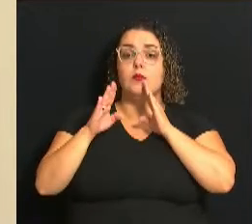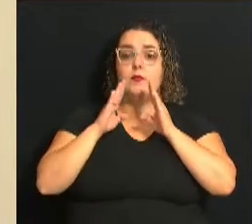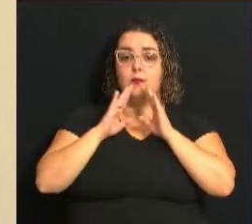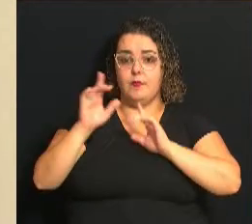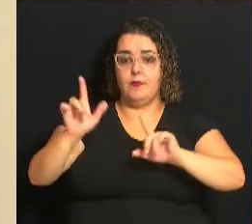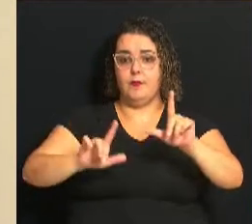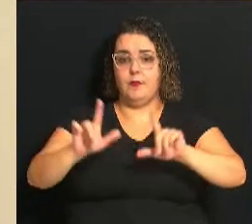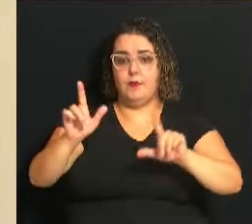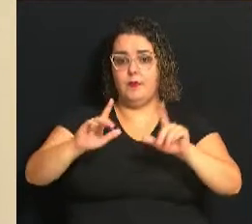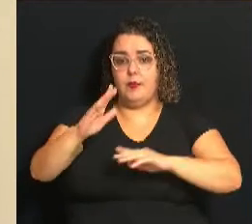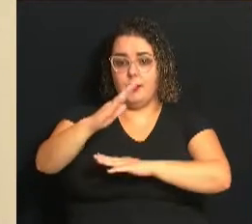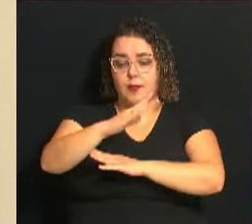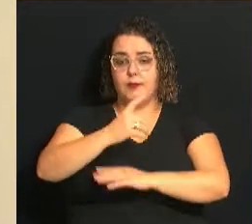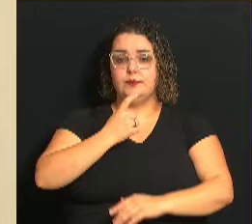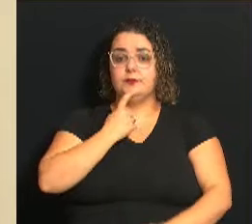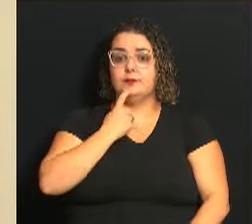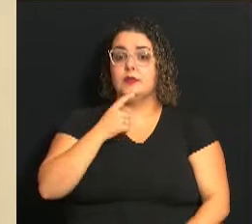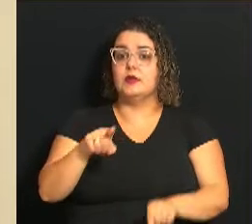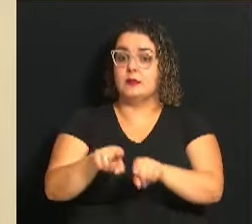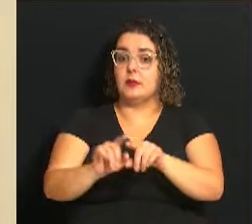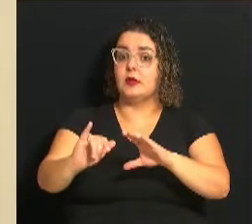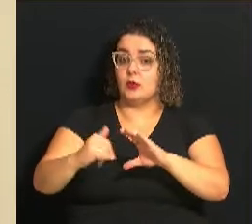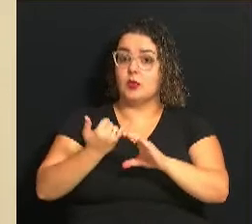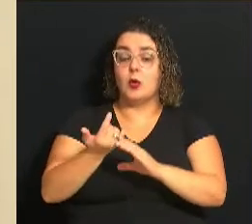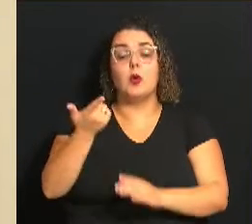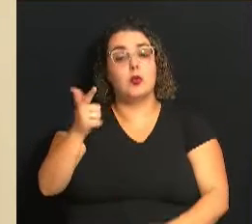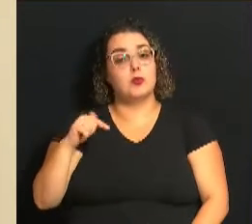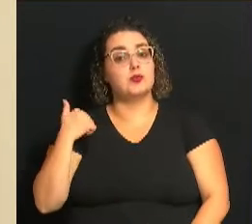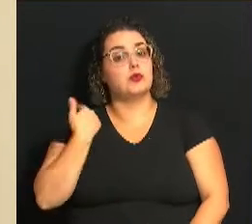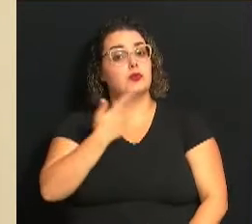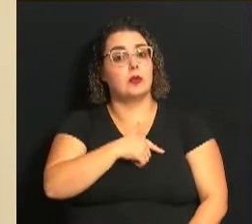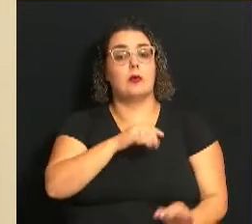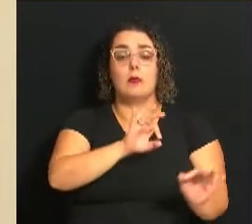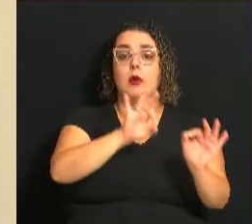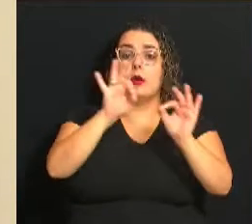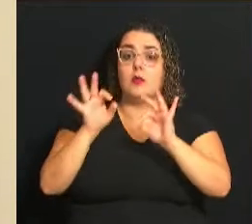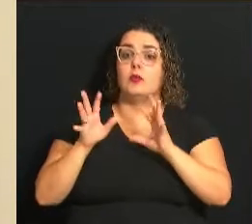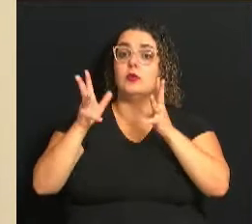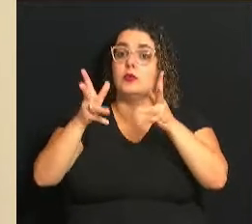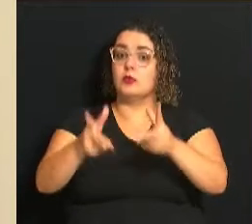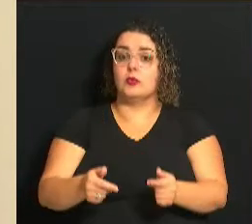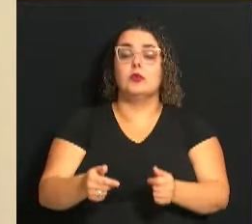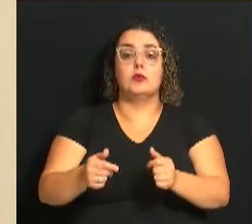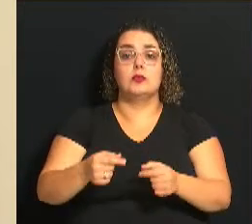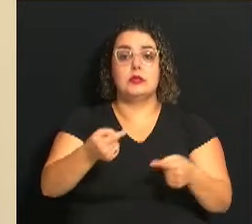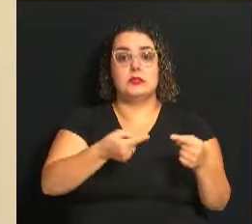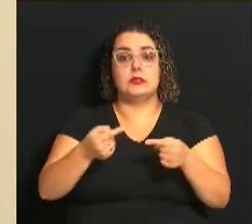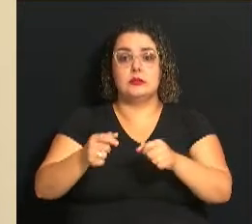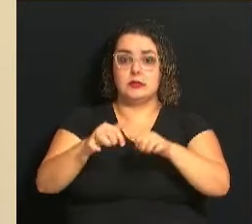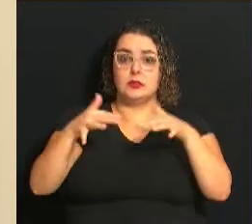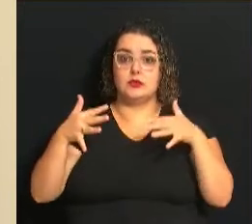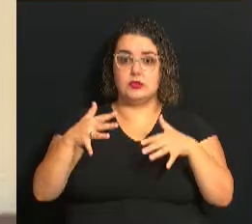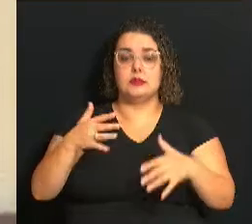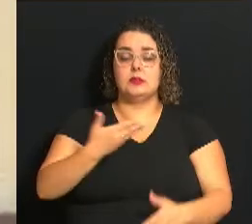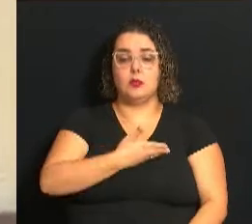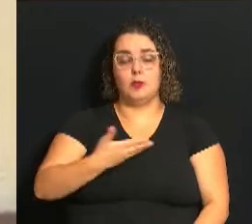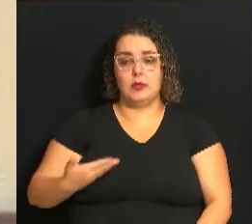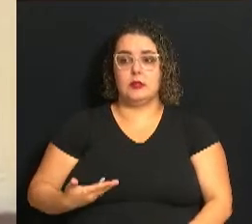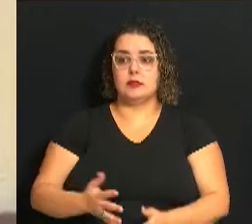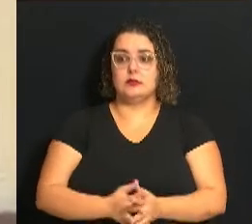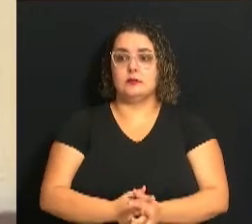e também no YouTube. Então fique com a gente acompanhando todo esse debate nessas audiências públicas.